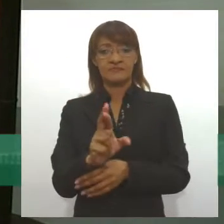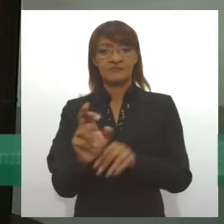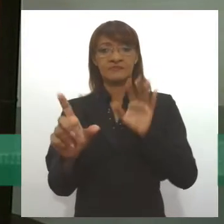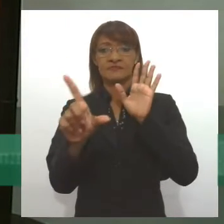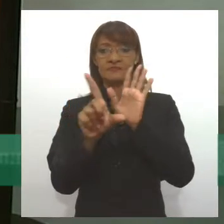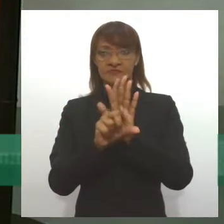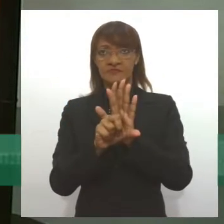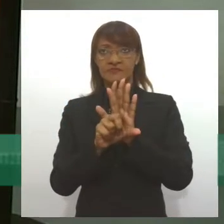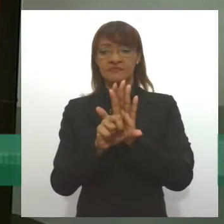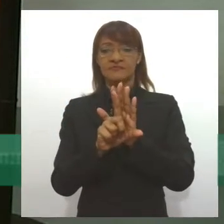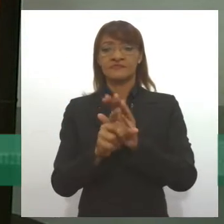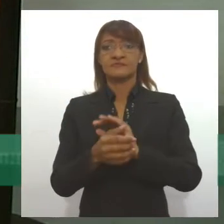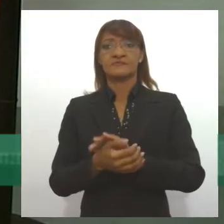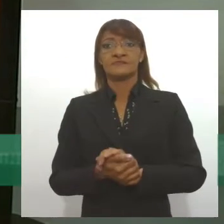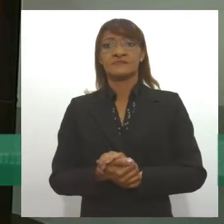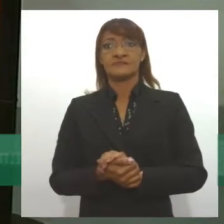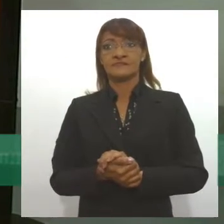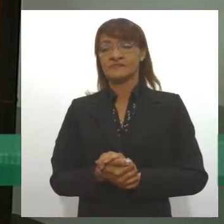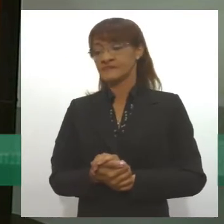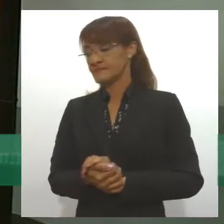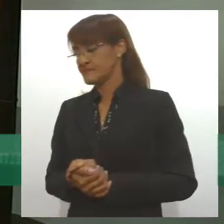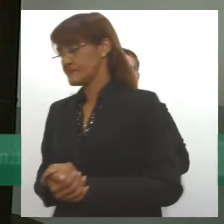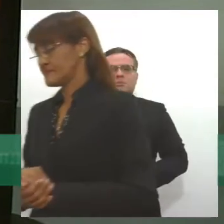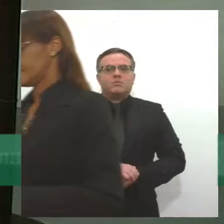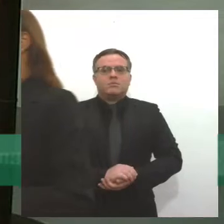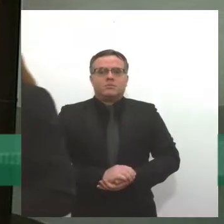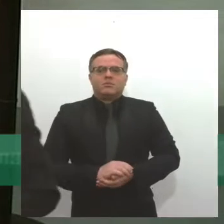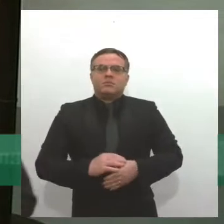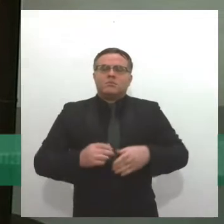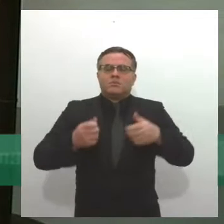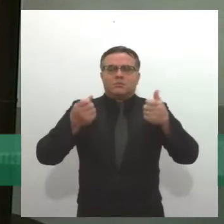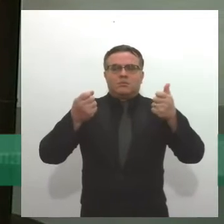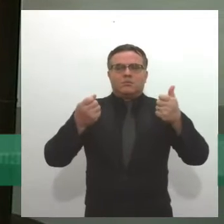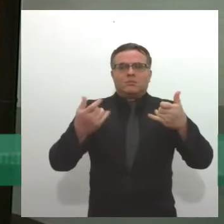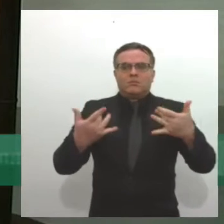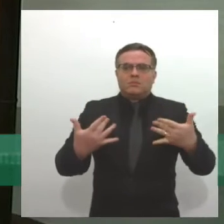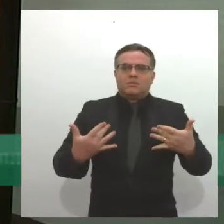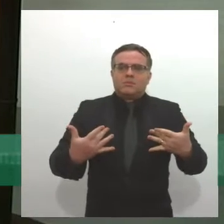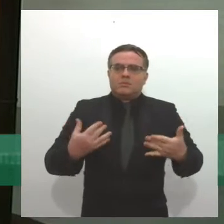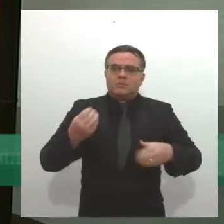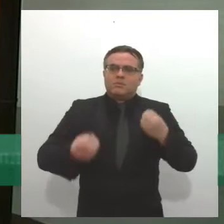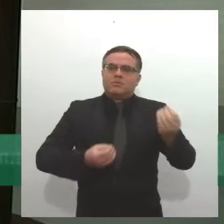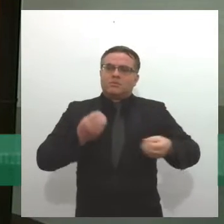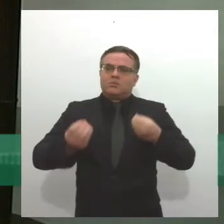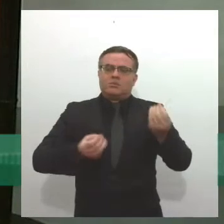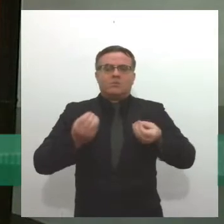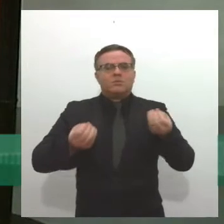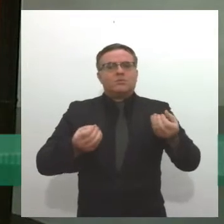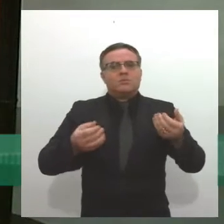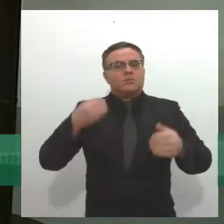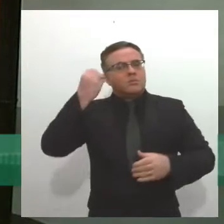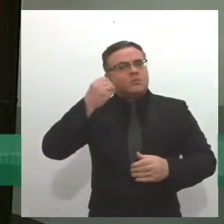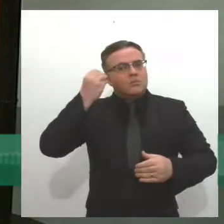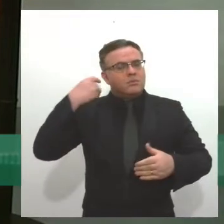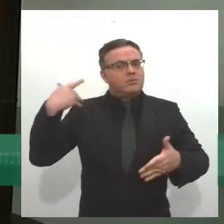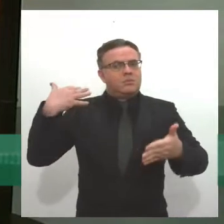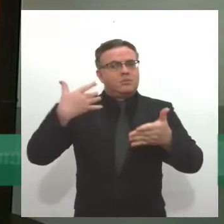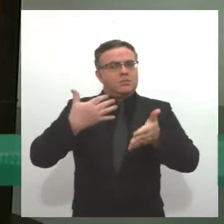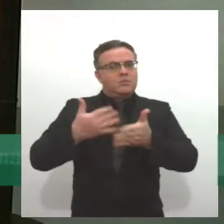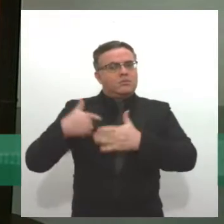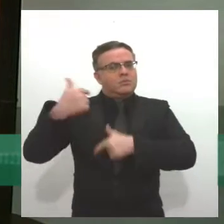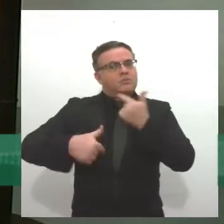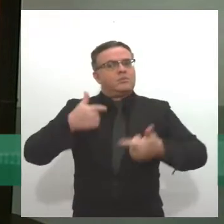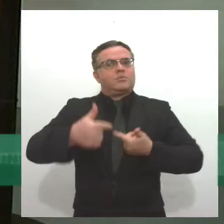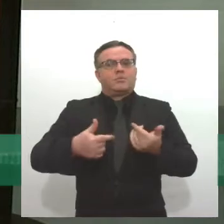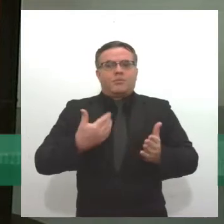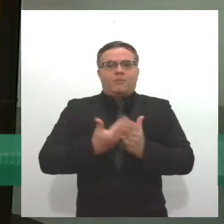para ser encaminhada no Senado Federal. Queria que o senhor falasse um pouquinho de como foi a experiência do trabalho. Então, Clécia,